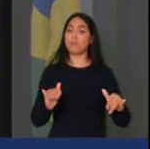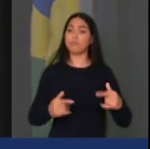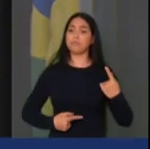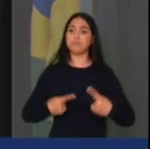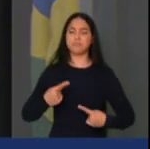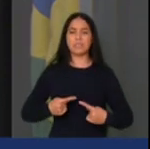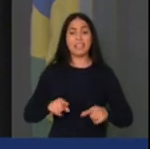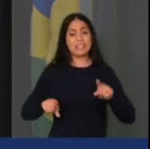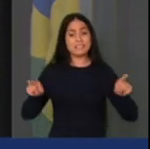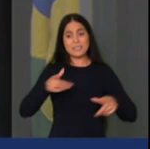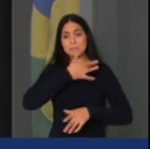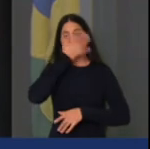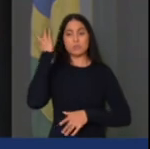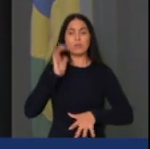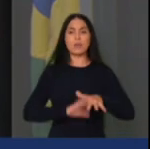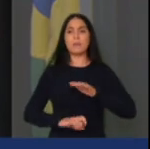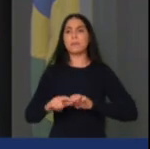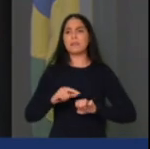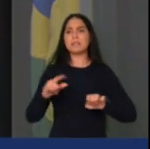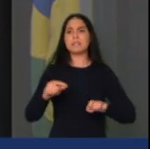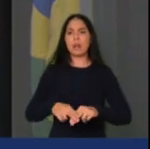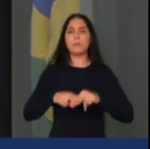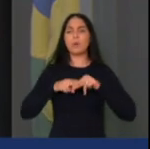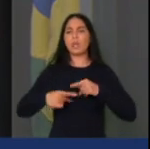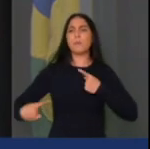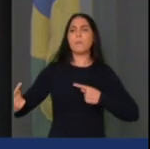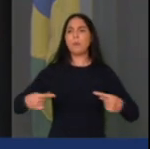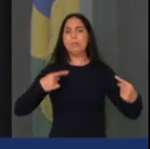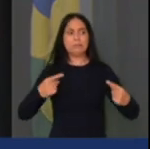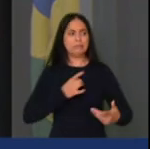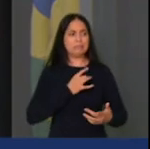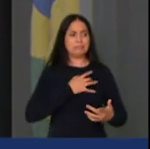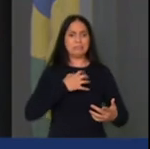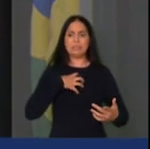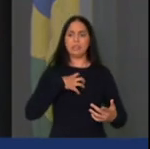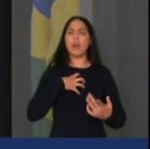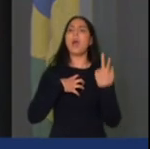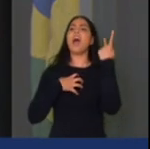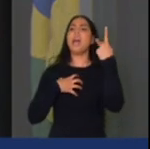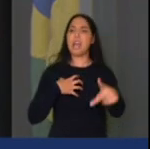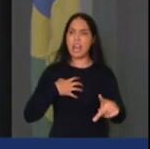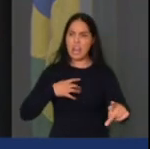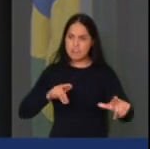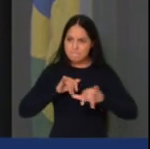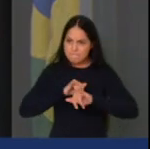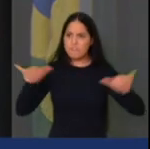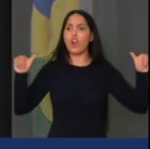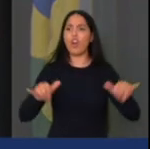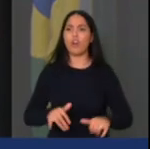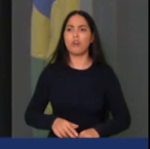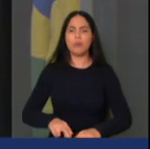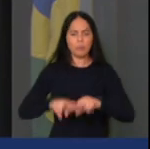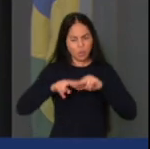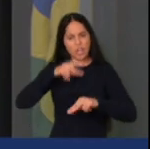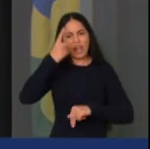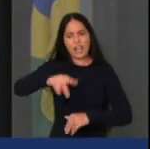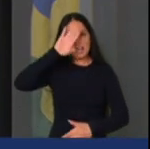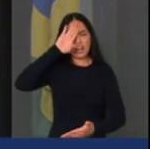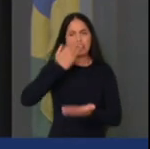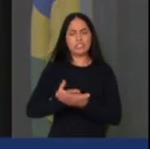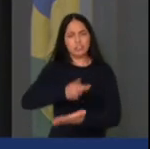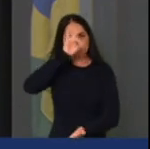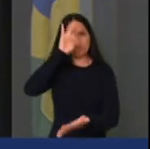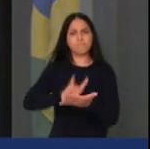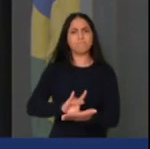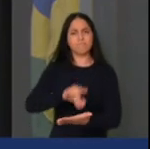envolver com a política porque tá muito muito polarizado ele resolveu falar porque defende o que acredita tem